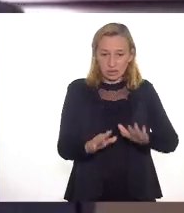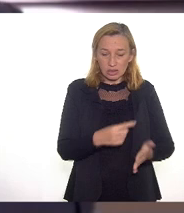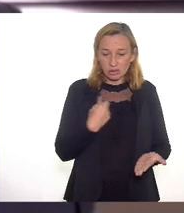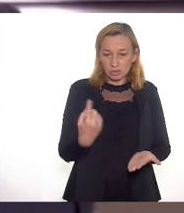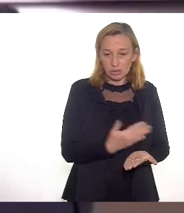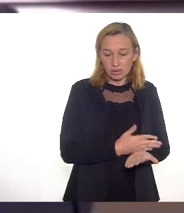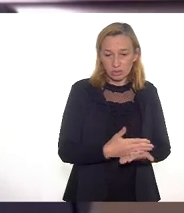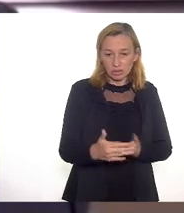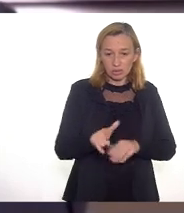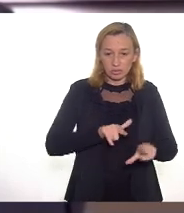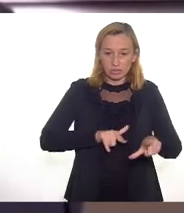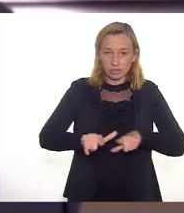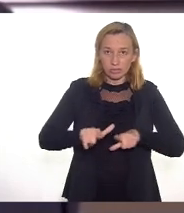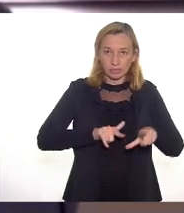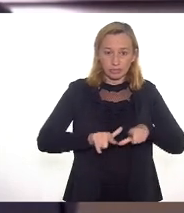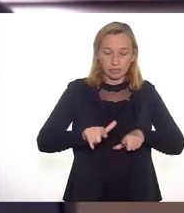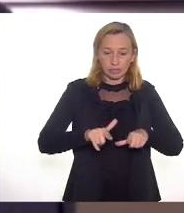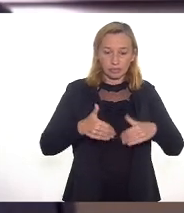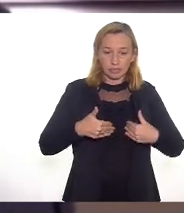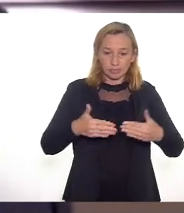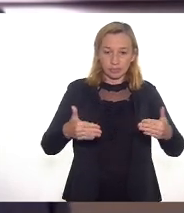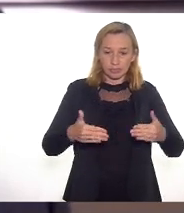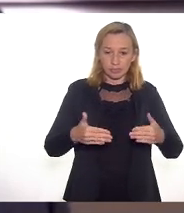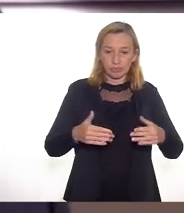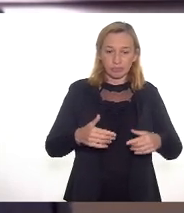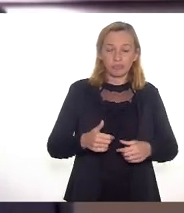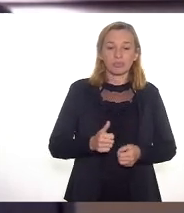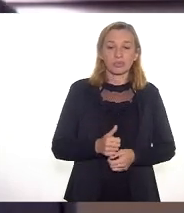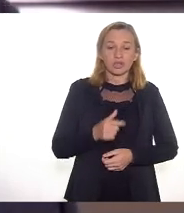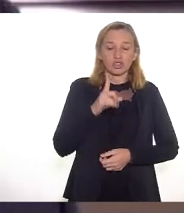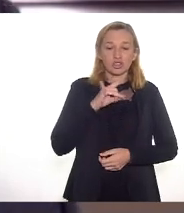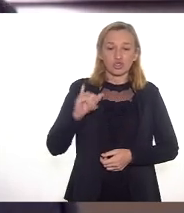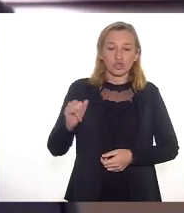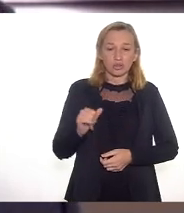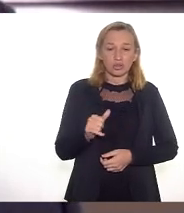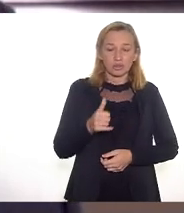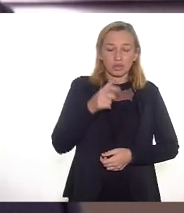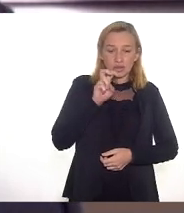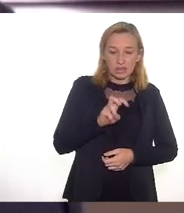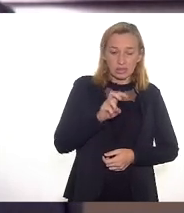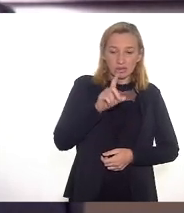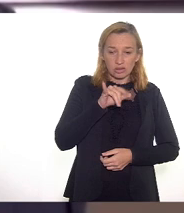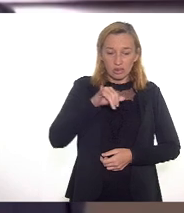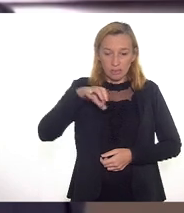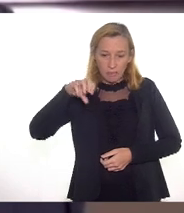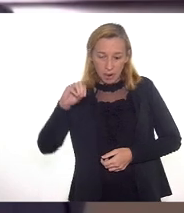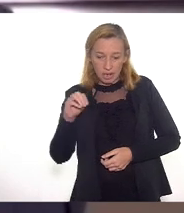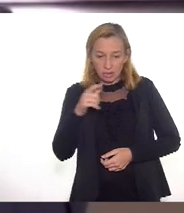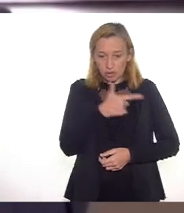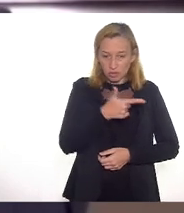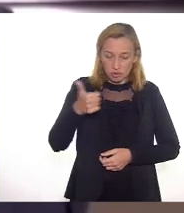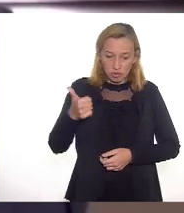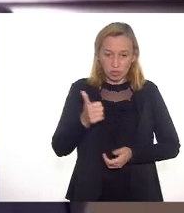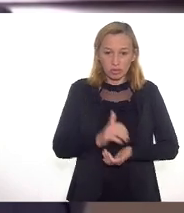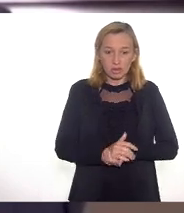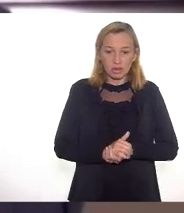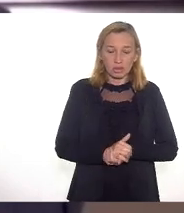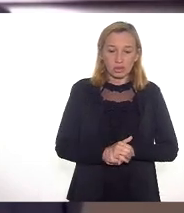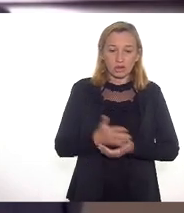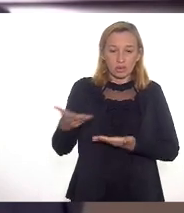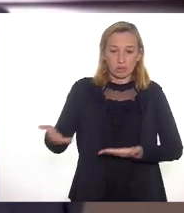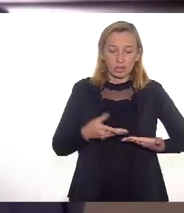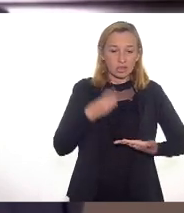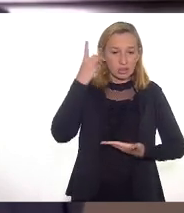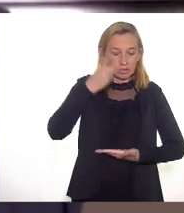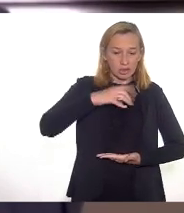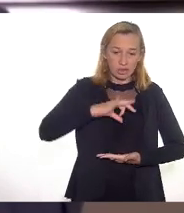Deus, iniciamos os nossos trabalhos. Está aberta a segunda sessão extraordinária do dia 5 de maio de 2021. A presidência convida a